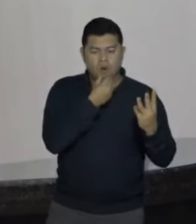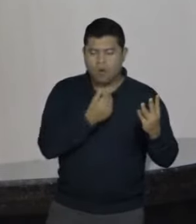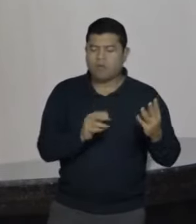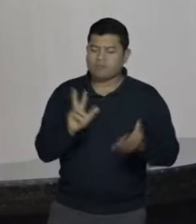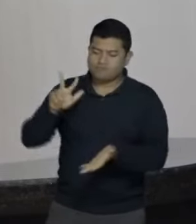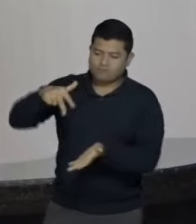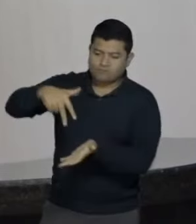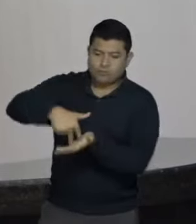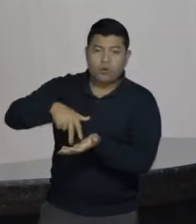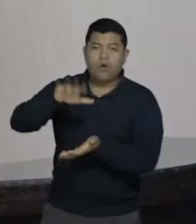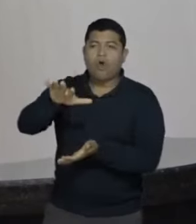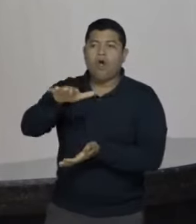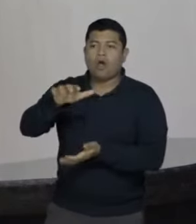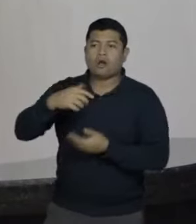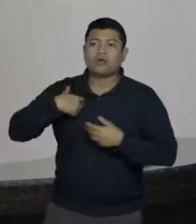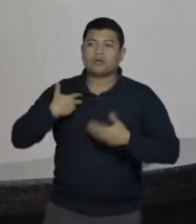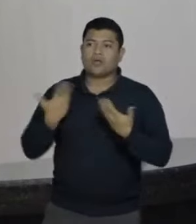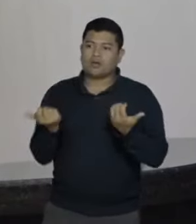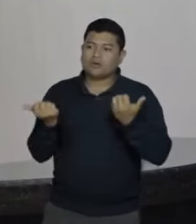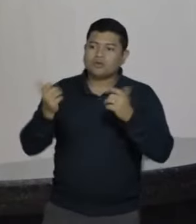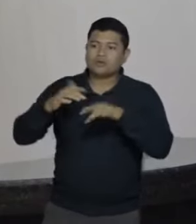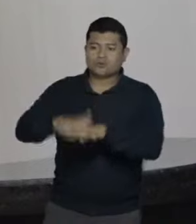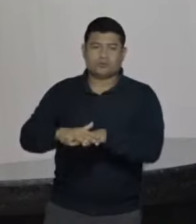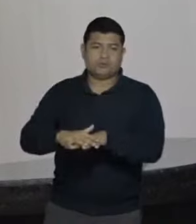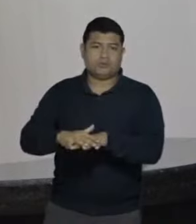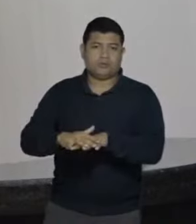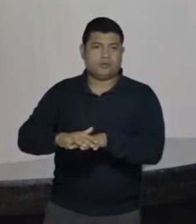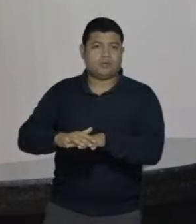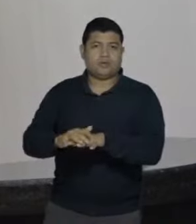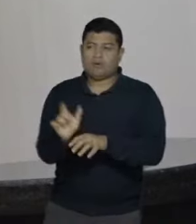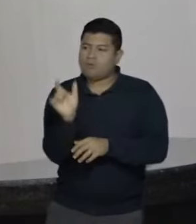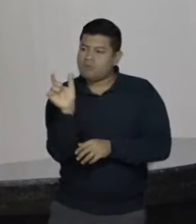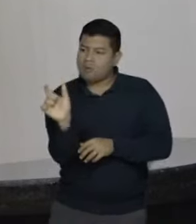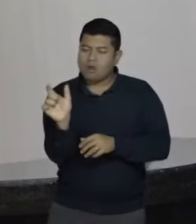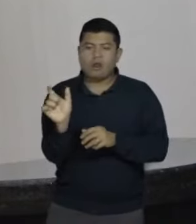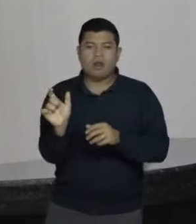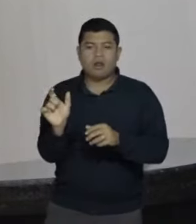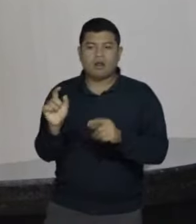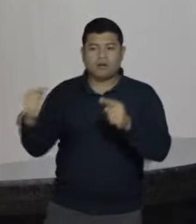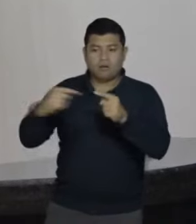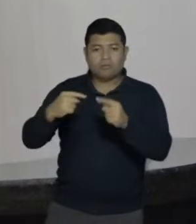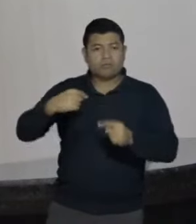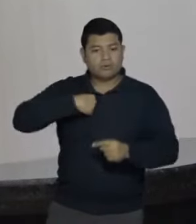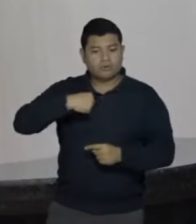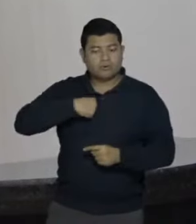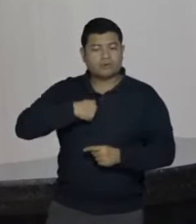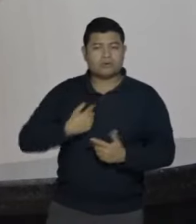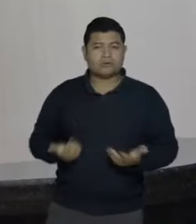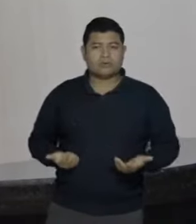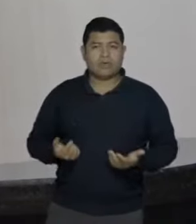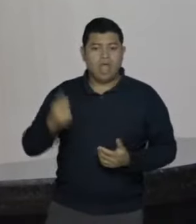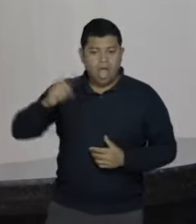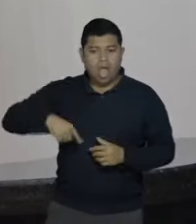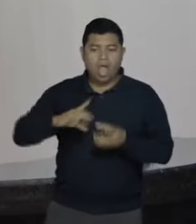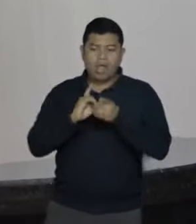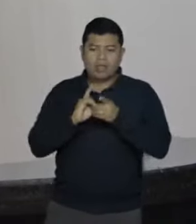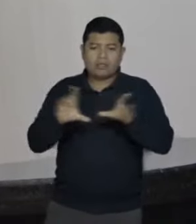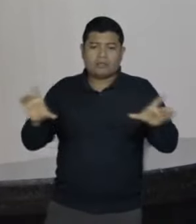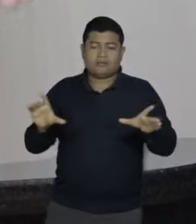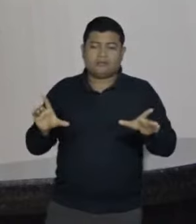dizer quero que incluam nós na fala também porque assim isso é democracia e não dá mais